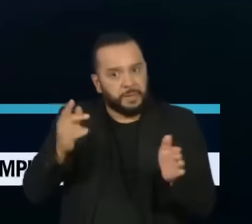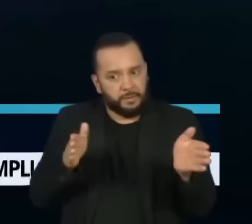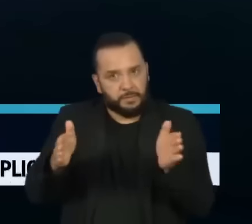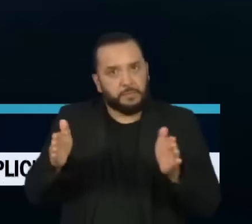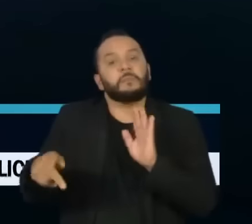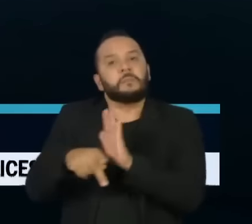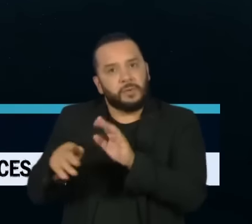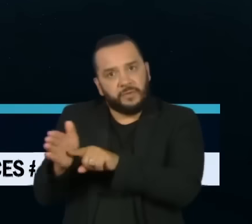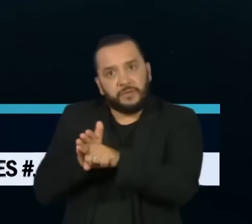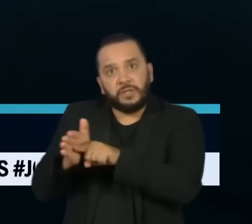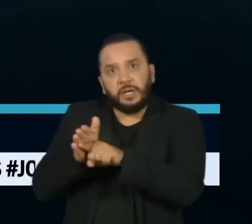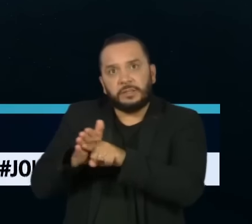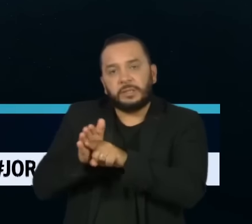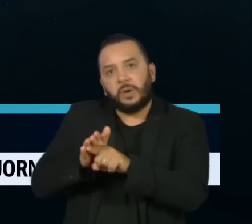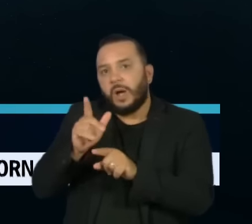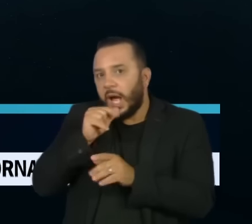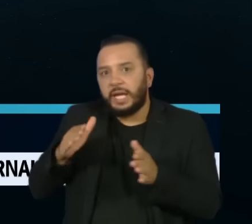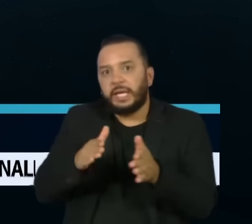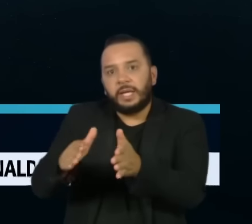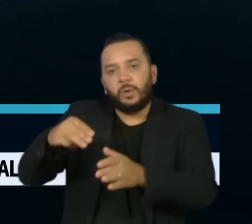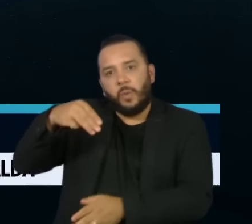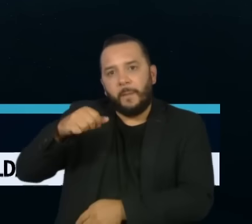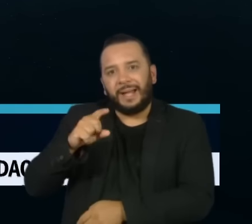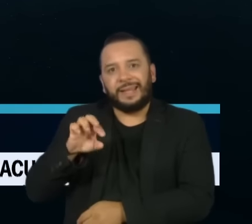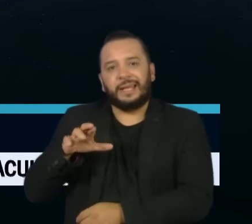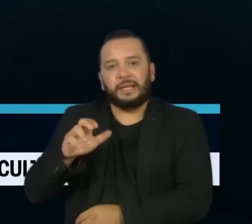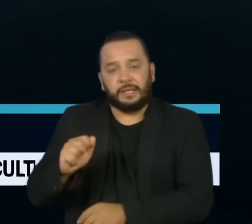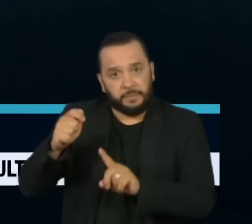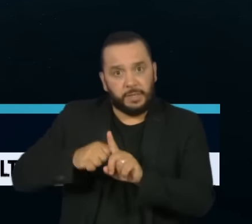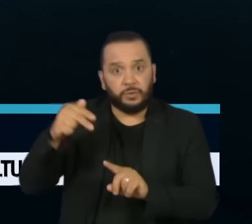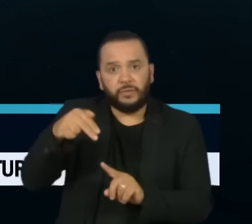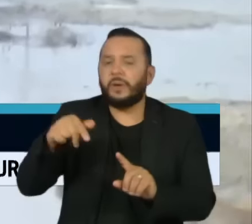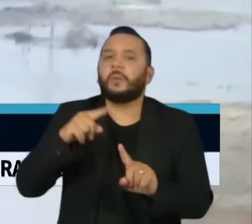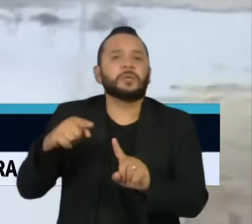Madeira, no fim do mês de novembro. O objetivo era